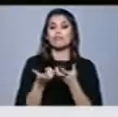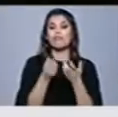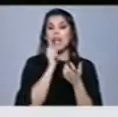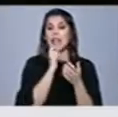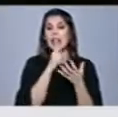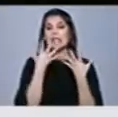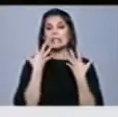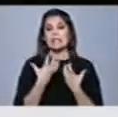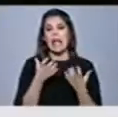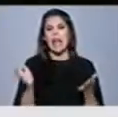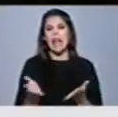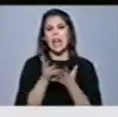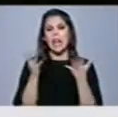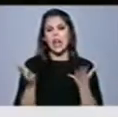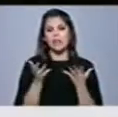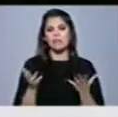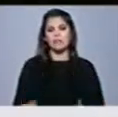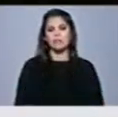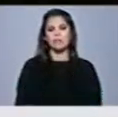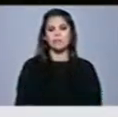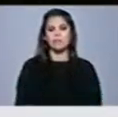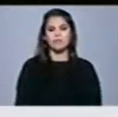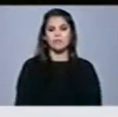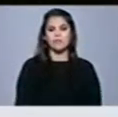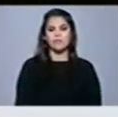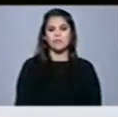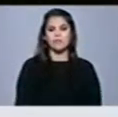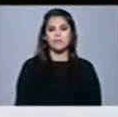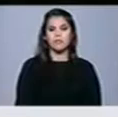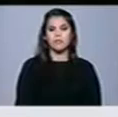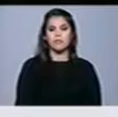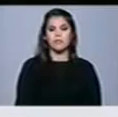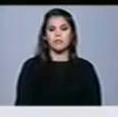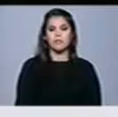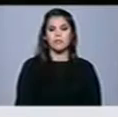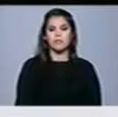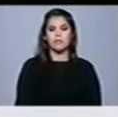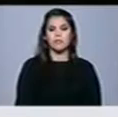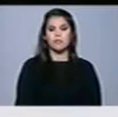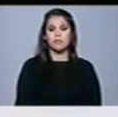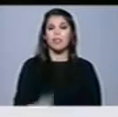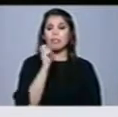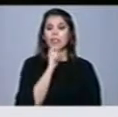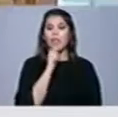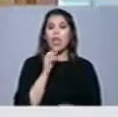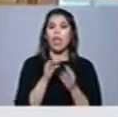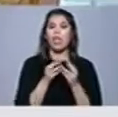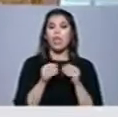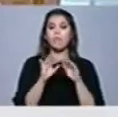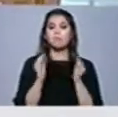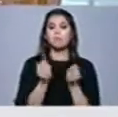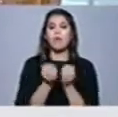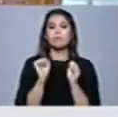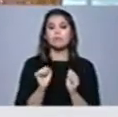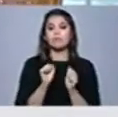secar ligeiramente. Para já, é só deixarmos que forme a bola de massa. Como